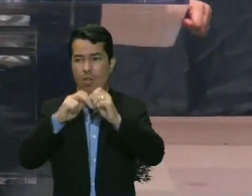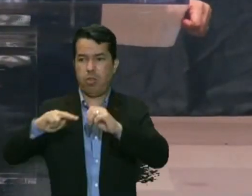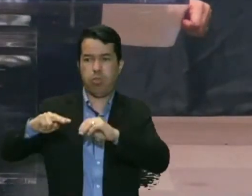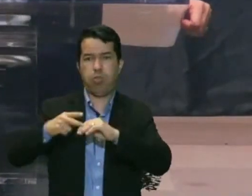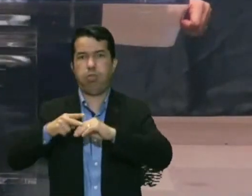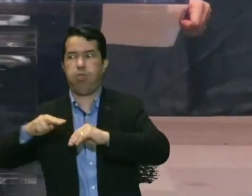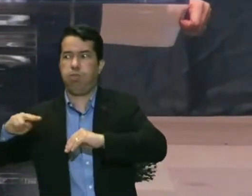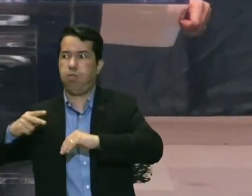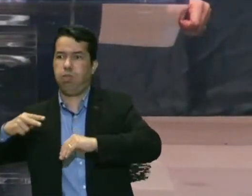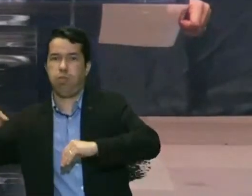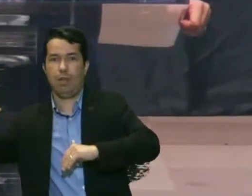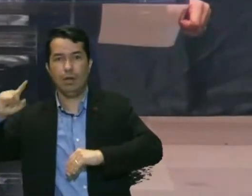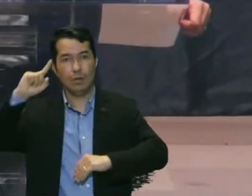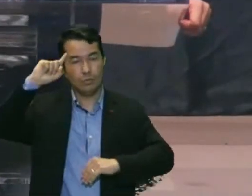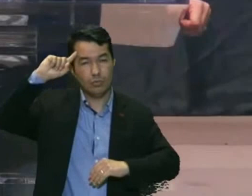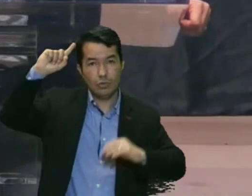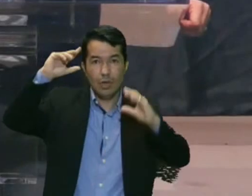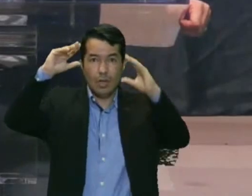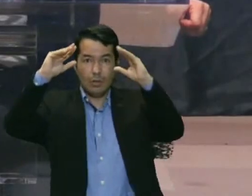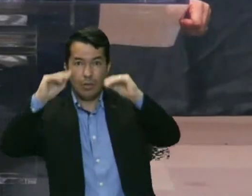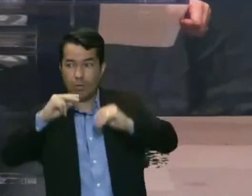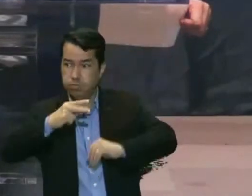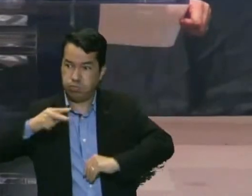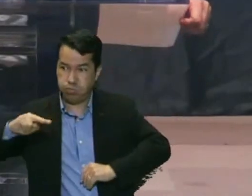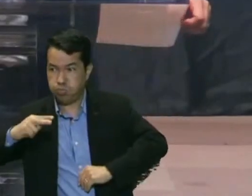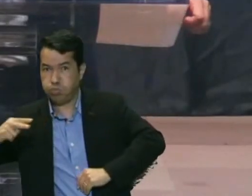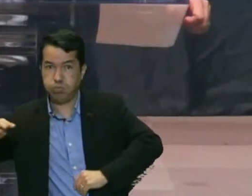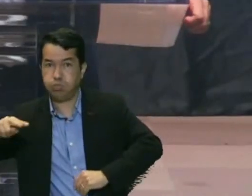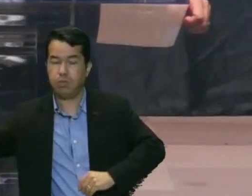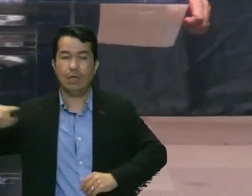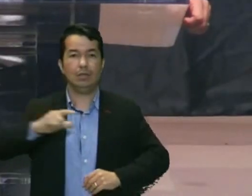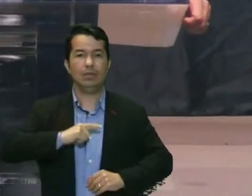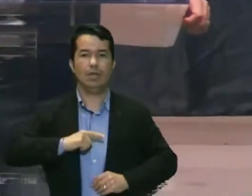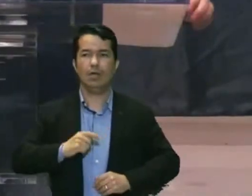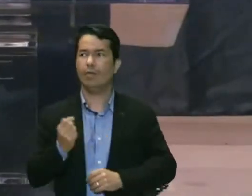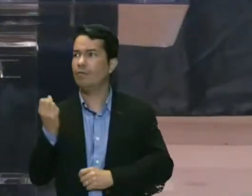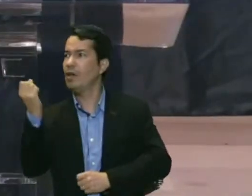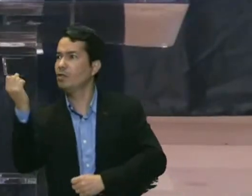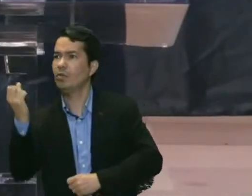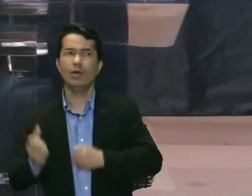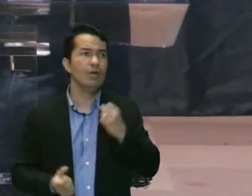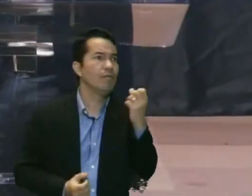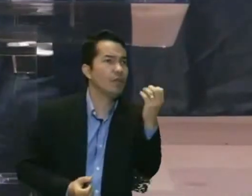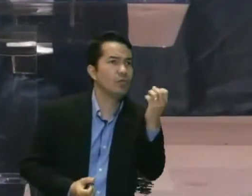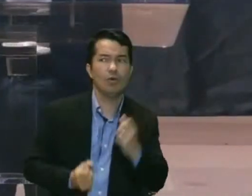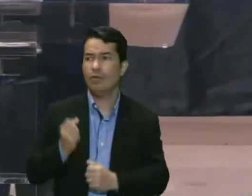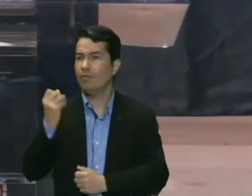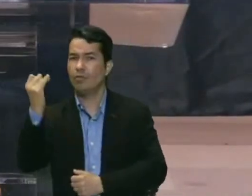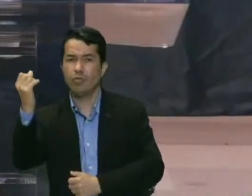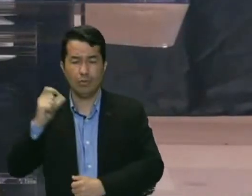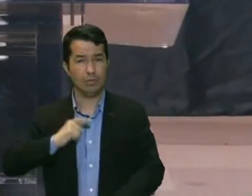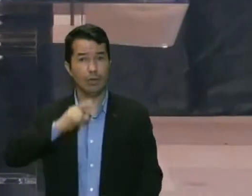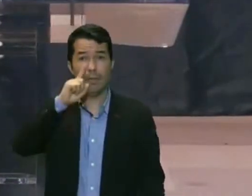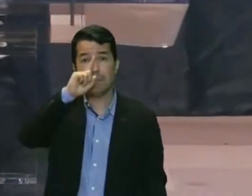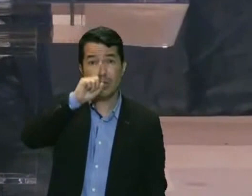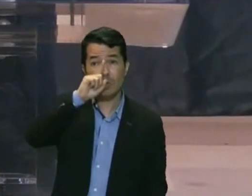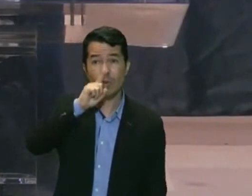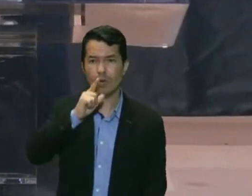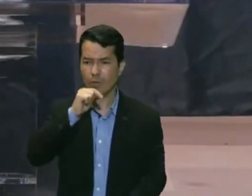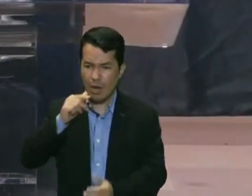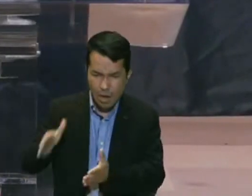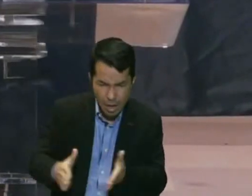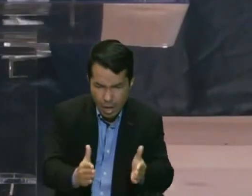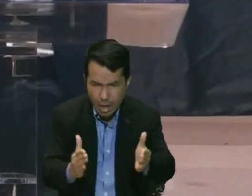do mar. Estive continuamente viajando de uma parte a outra. Enfrentei perigos nos rios, perigos de